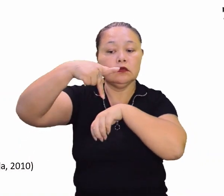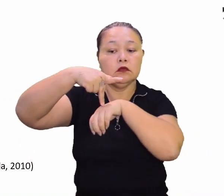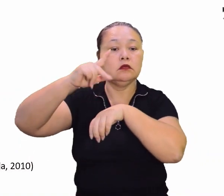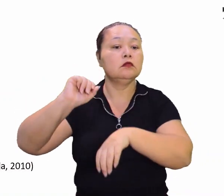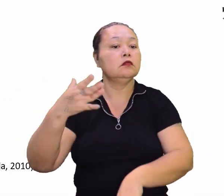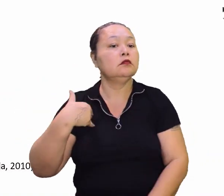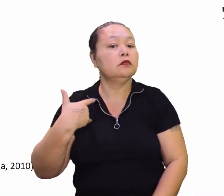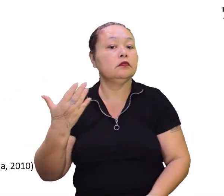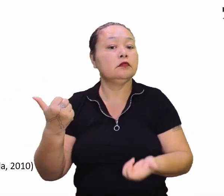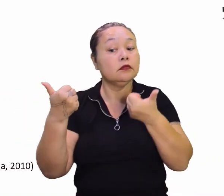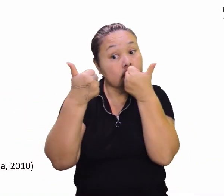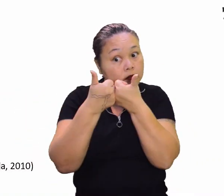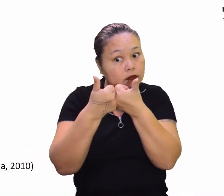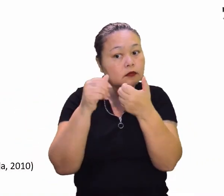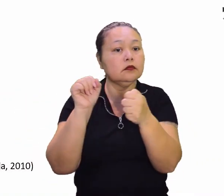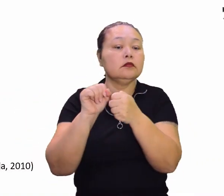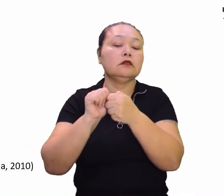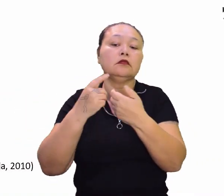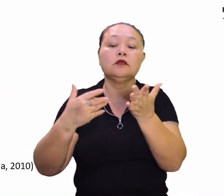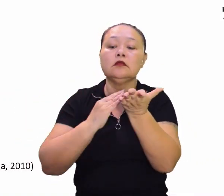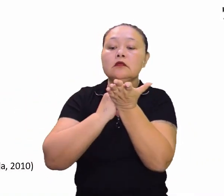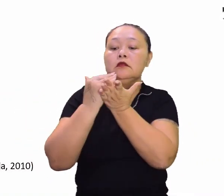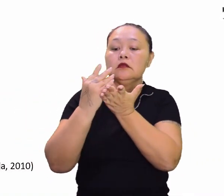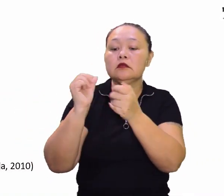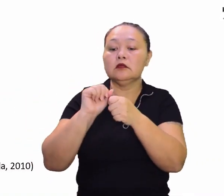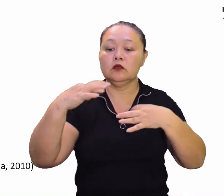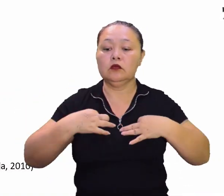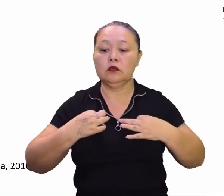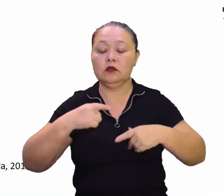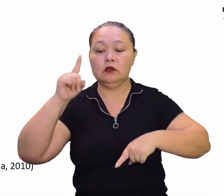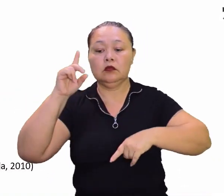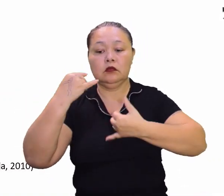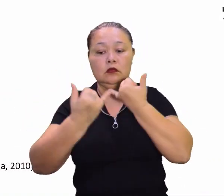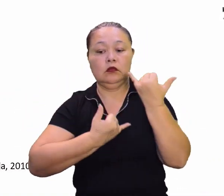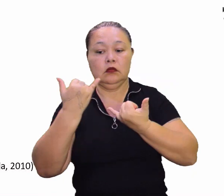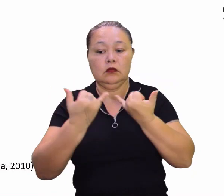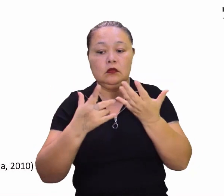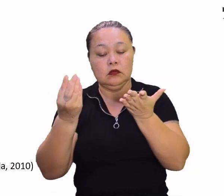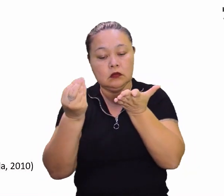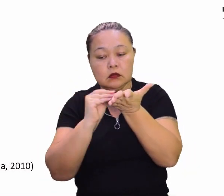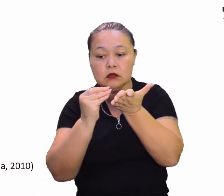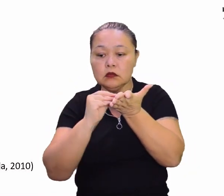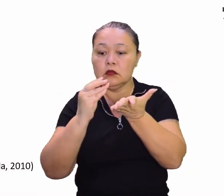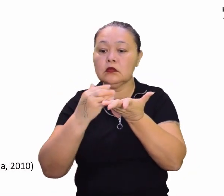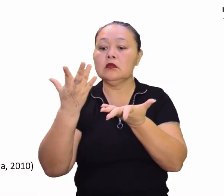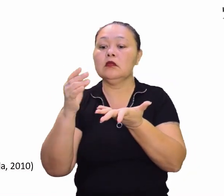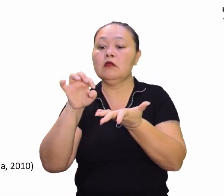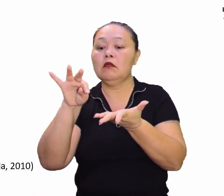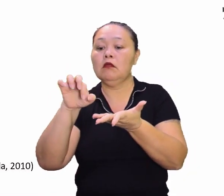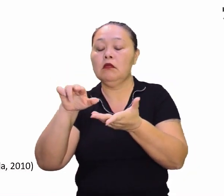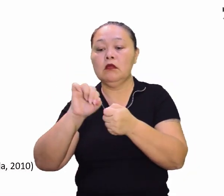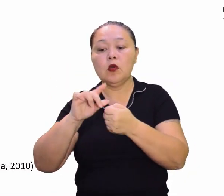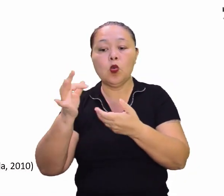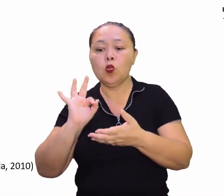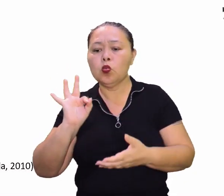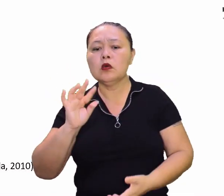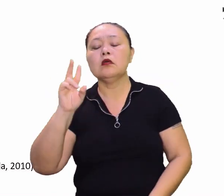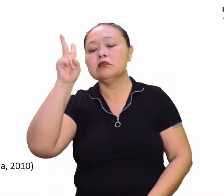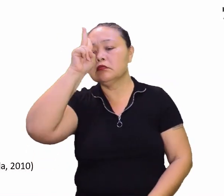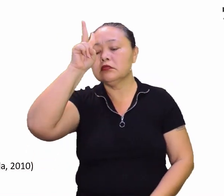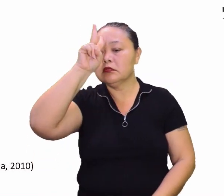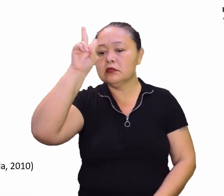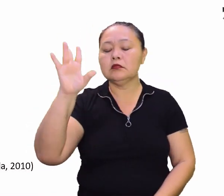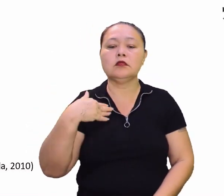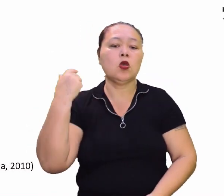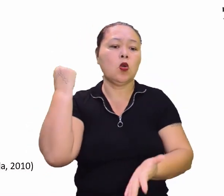eles exportavam tecidos, brinquedos e pequenos componentes eletrônicos, sem muita qualidade. Eu lembro disso.